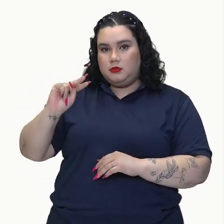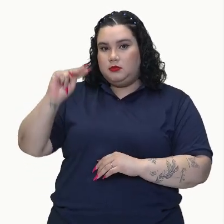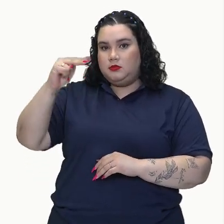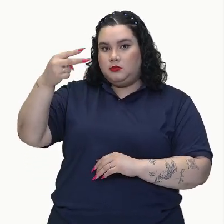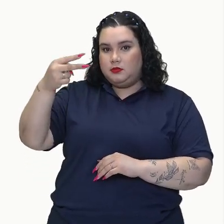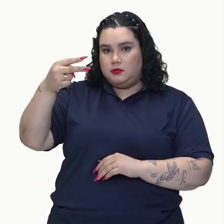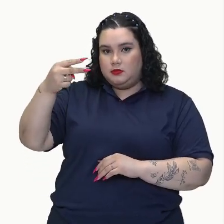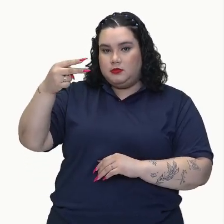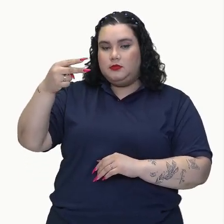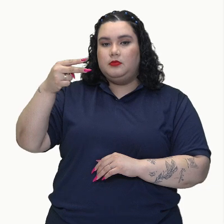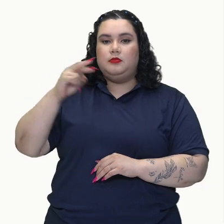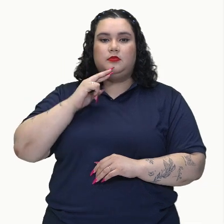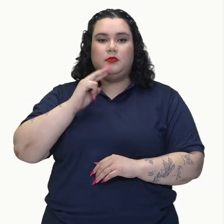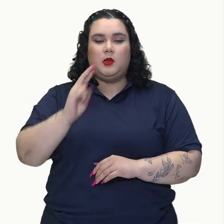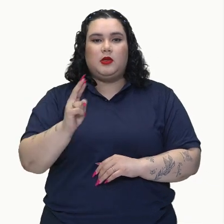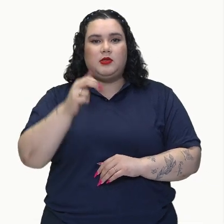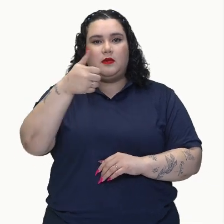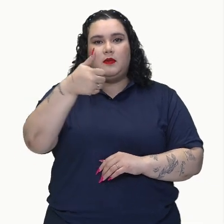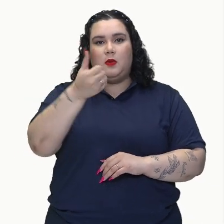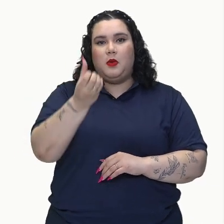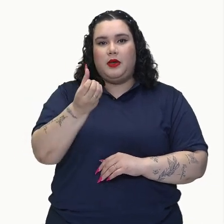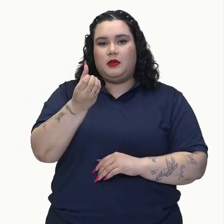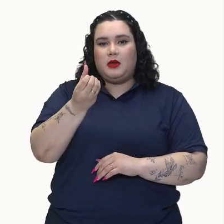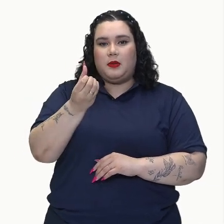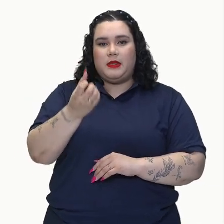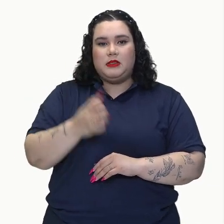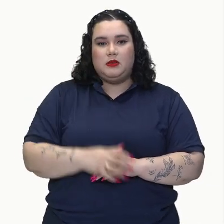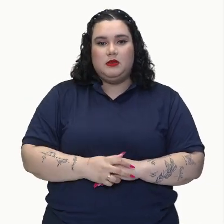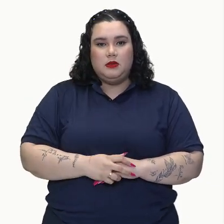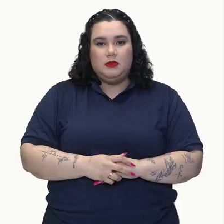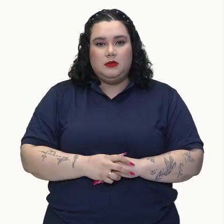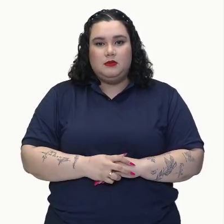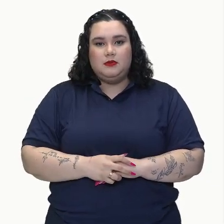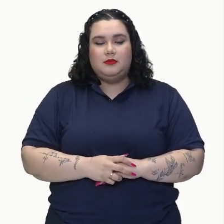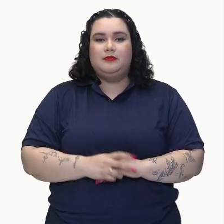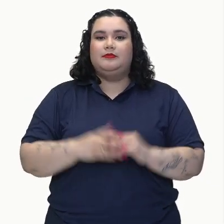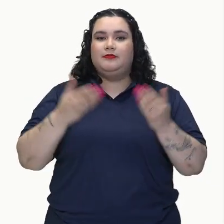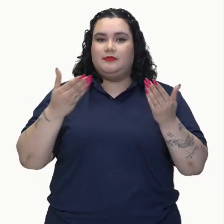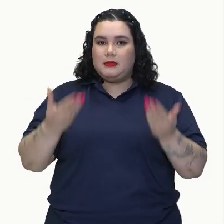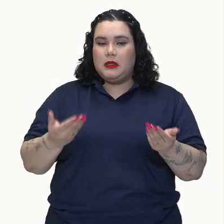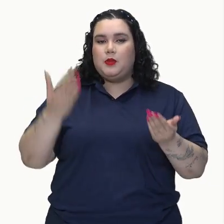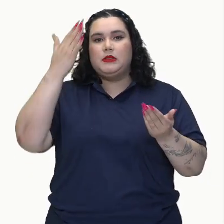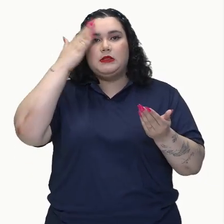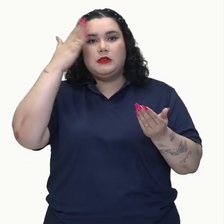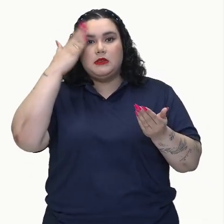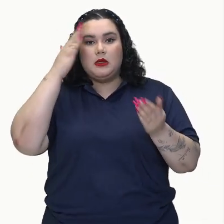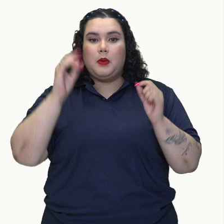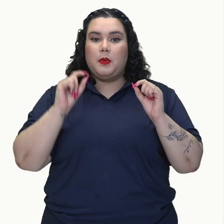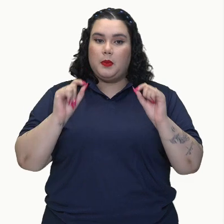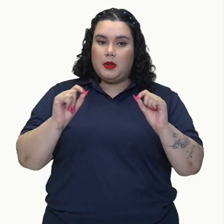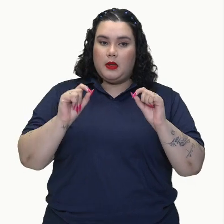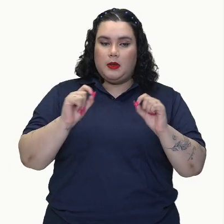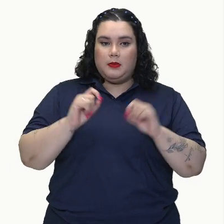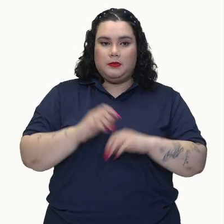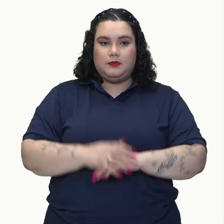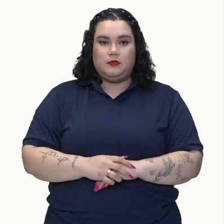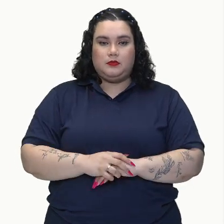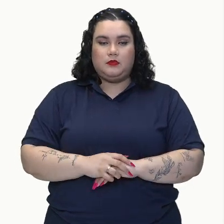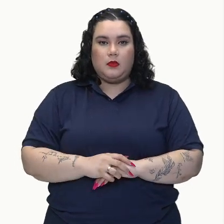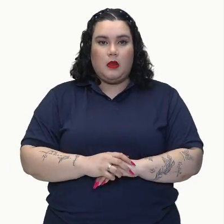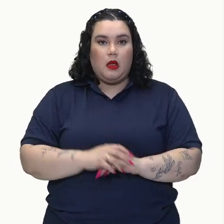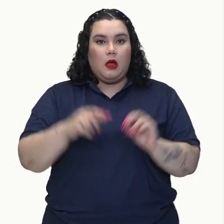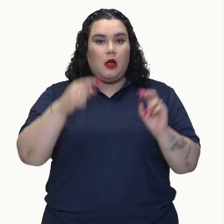a 16. Opa, então já sei que a